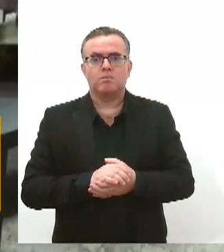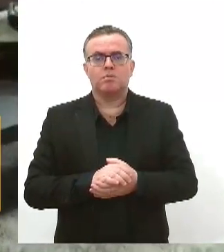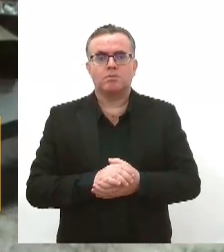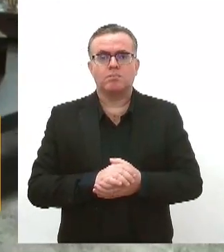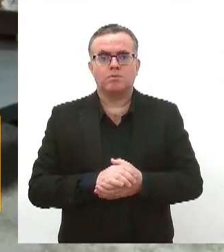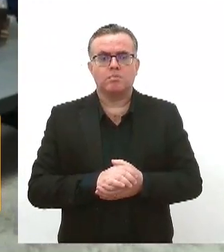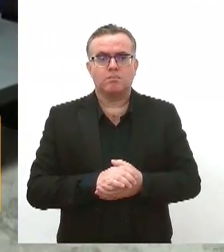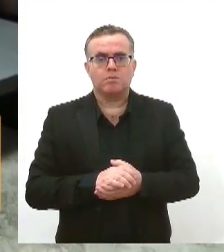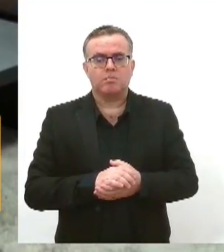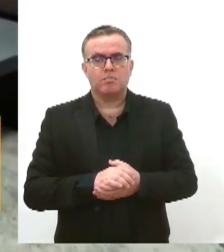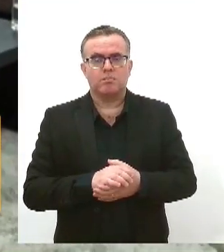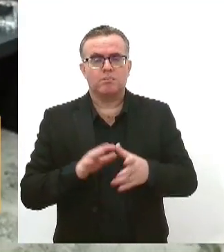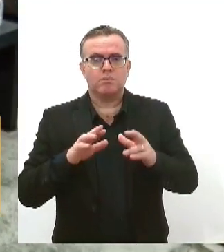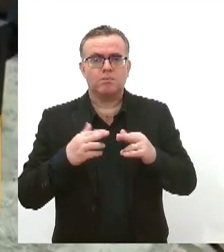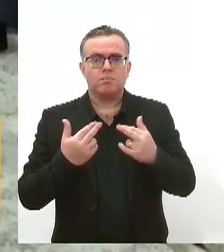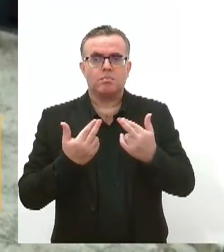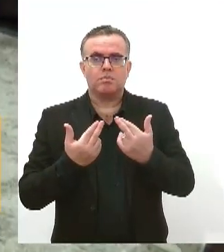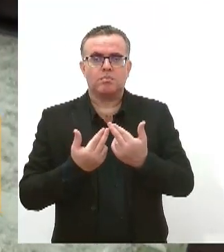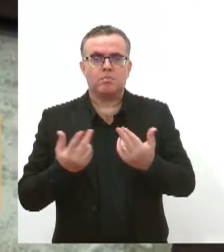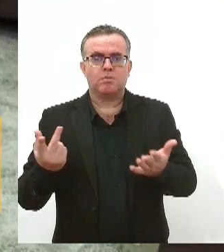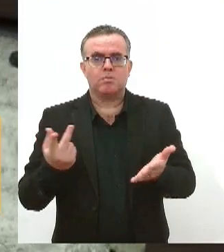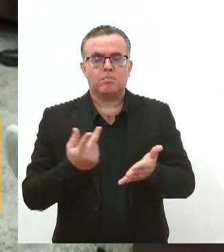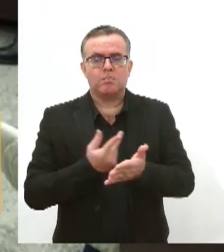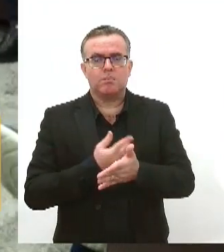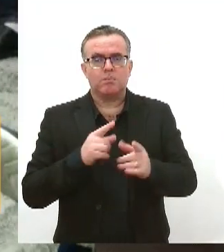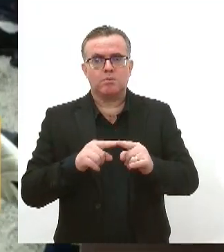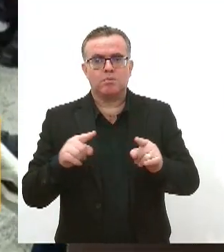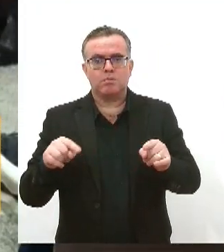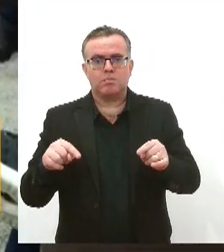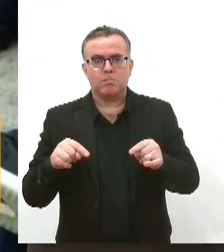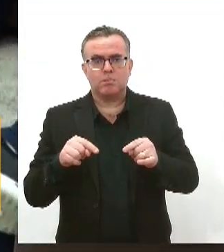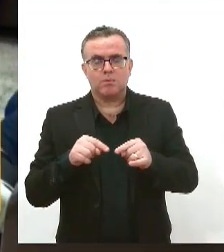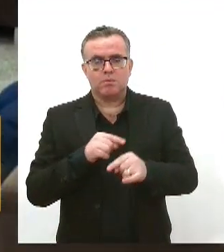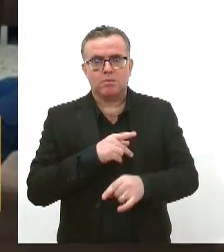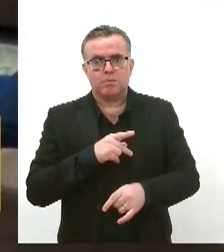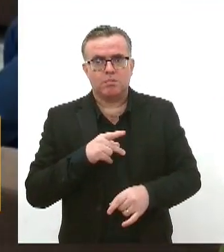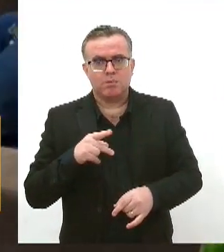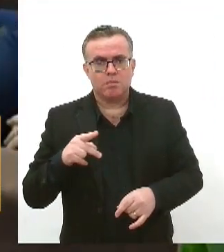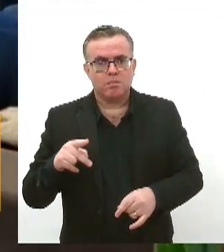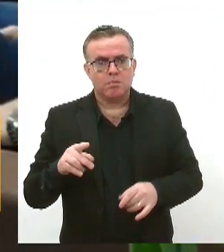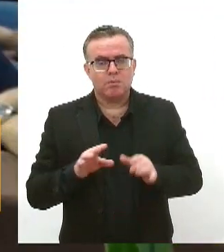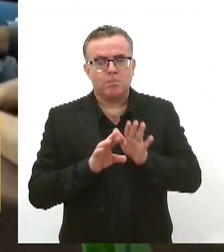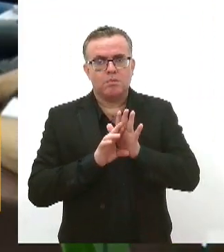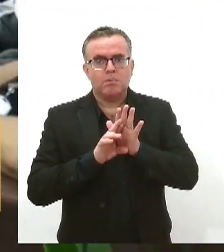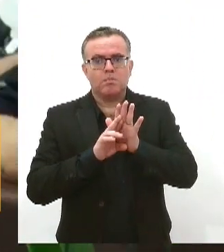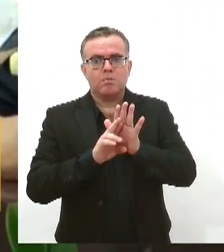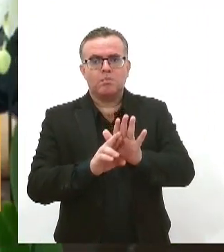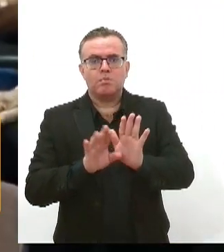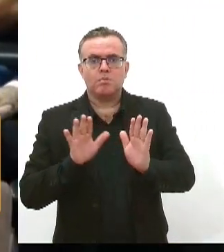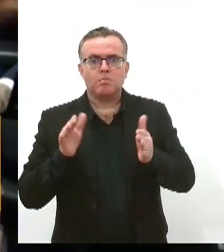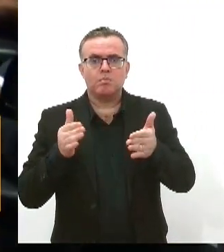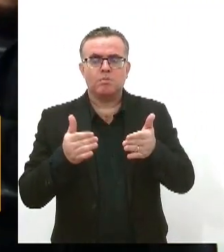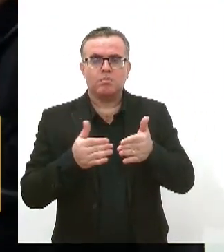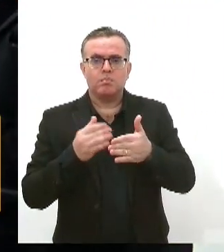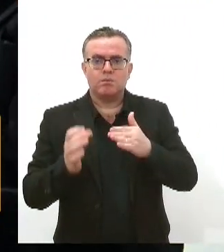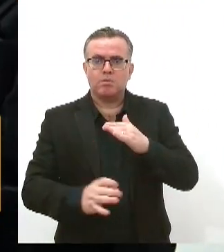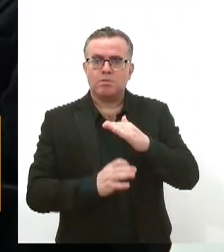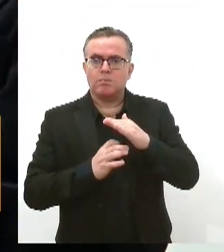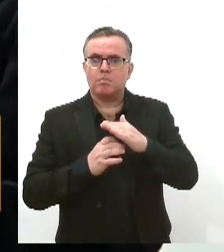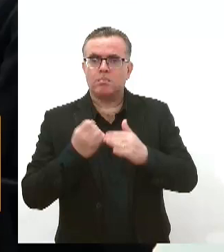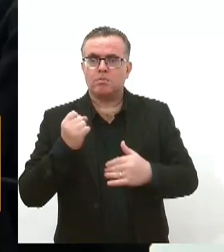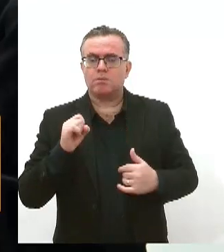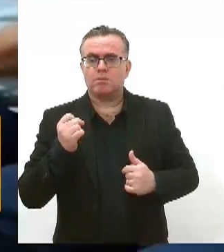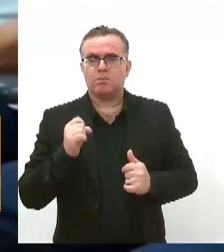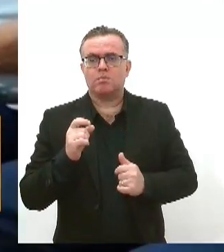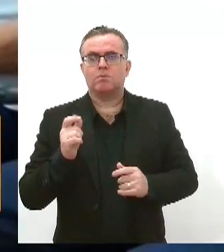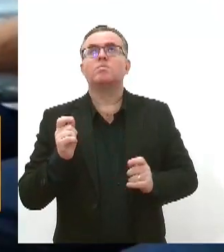A reunião aconteceu no gabinete da presidência e contou com representantes do Fórum Empresarial de Sergipe. Em consenso, fizeram